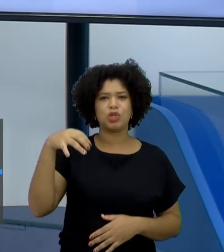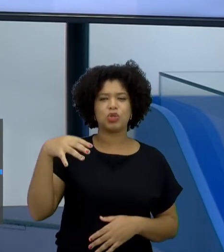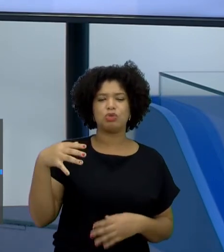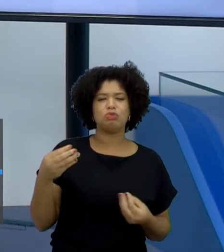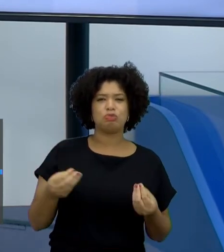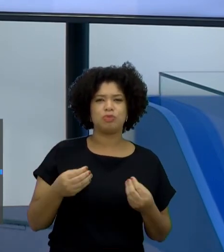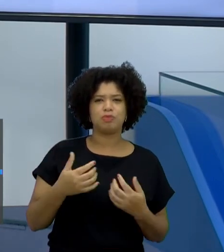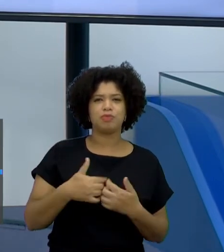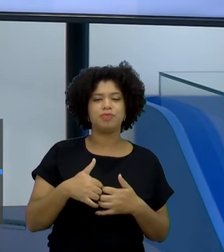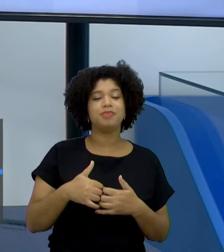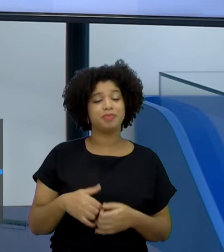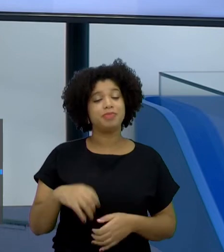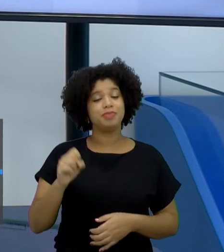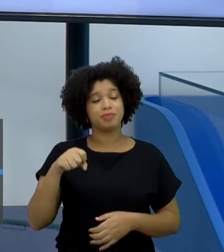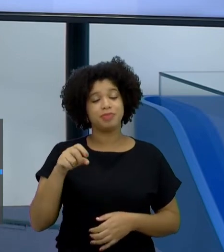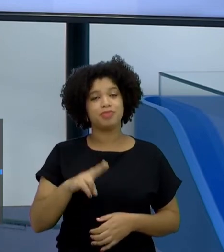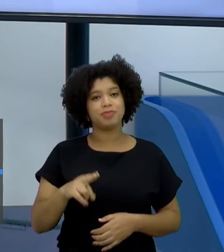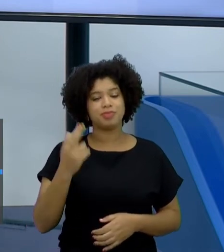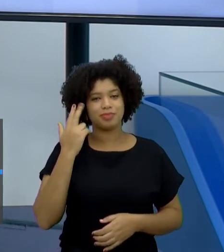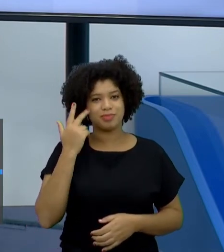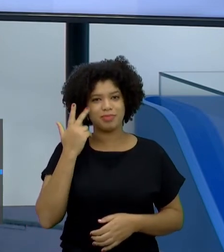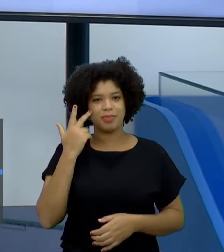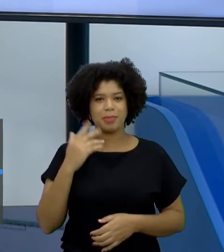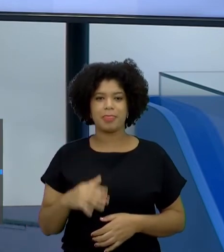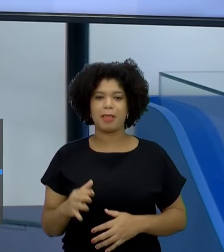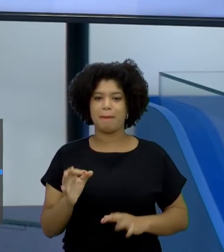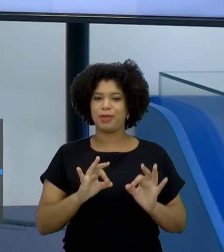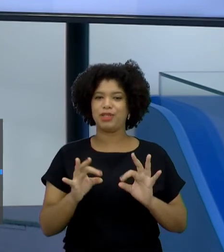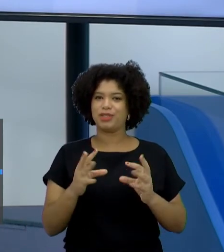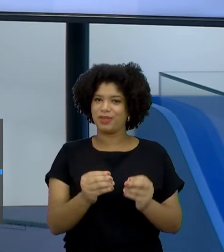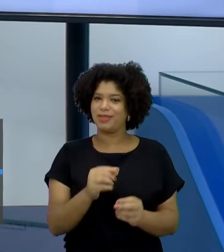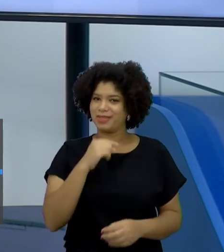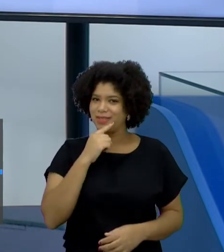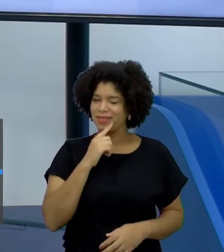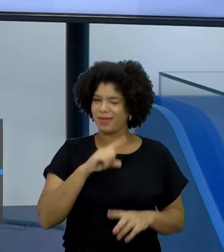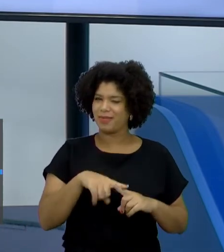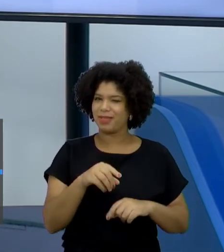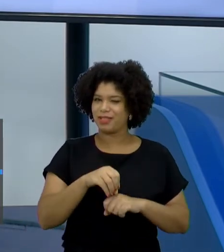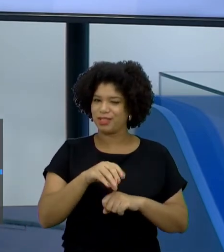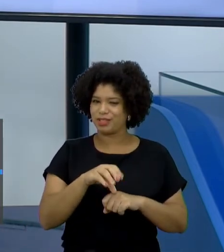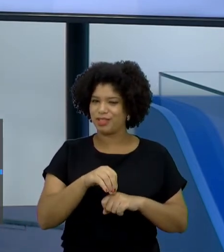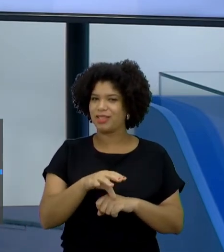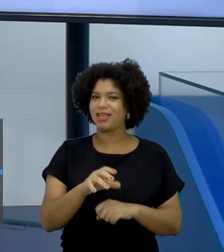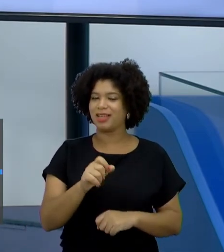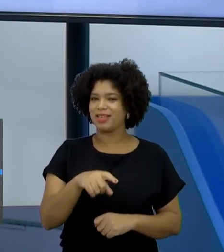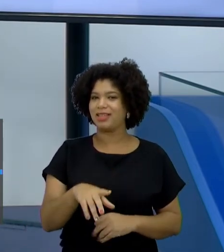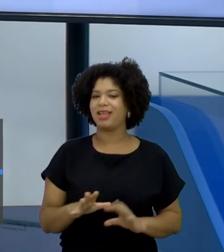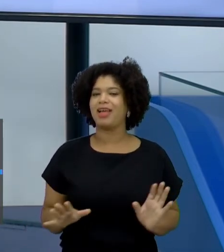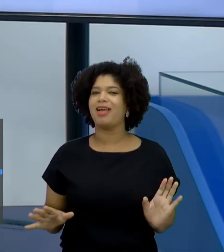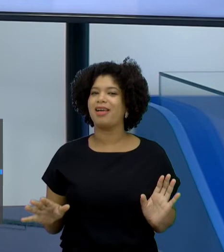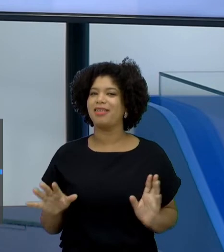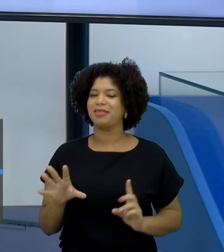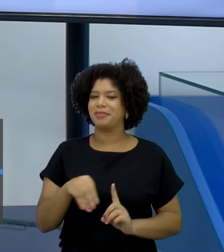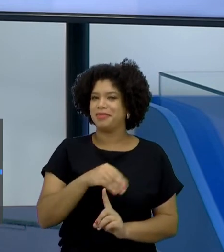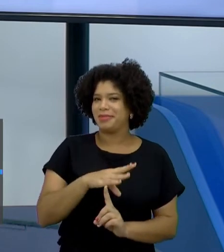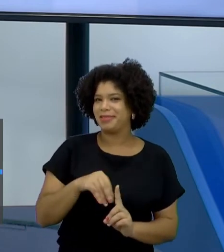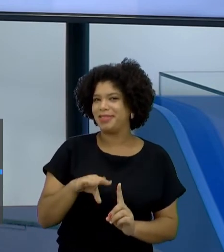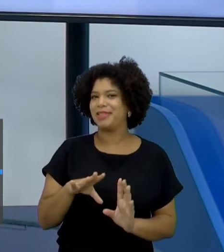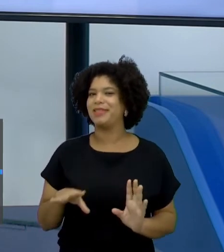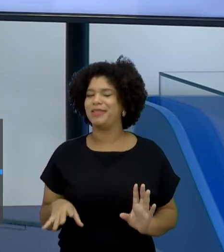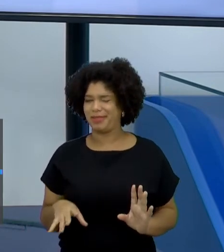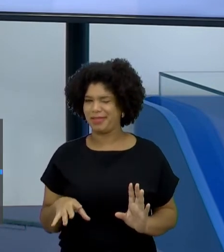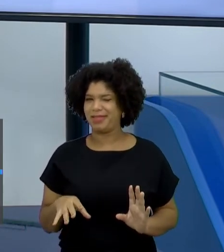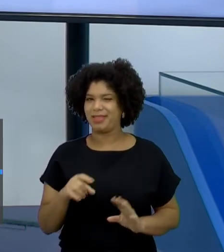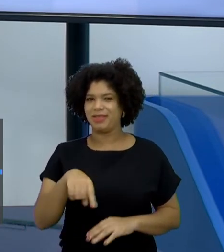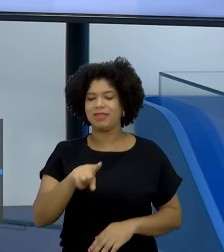mesma forma que eu estou direcionando, eu não posso te dar o projeto todo na mão, mas eu posso te orientar, eu sou aqui um orientador. Eu posso